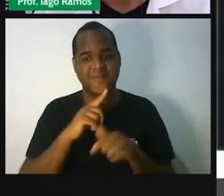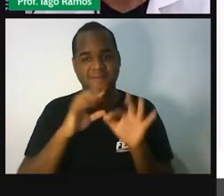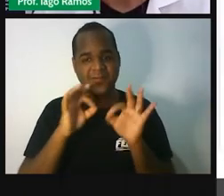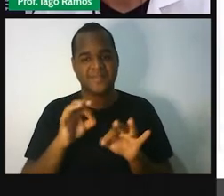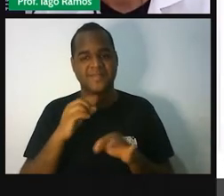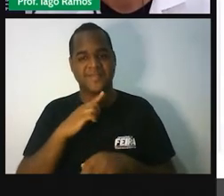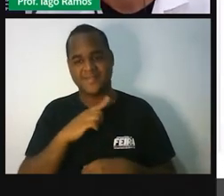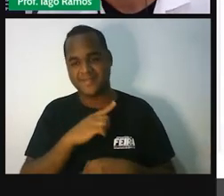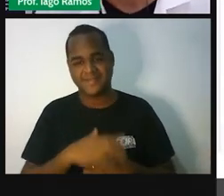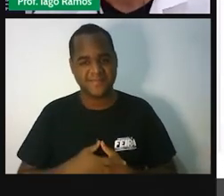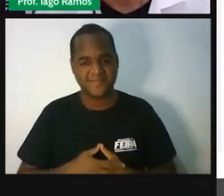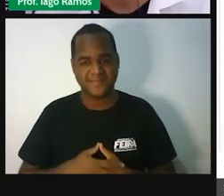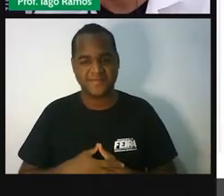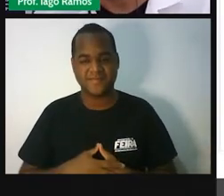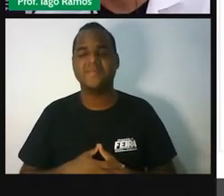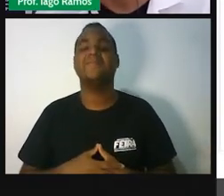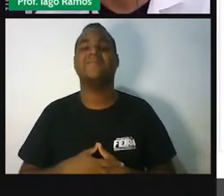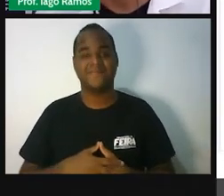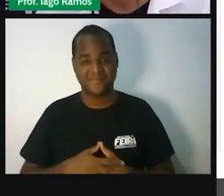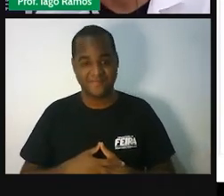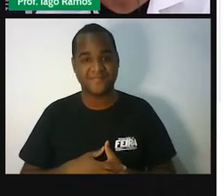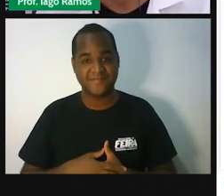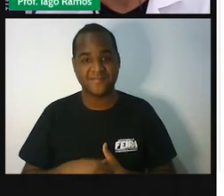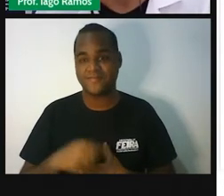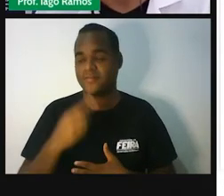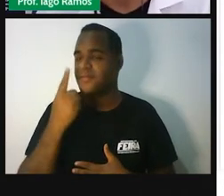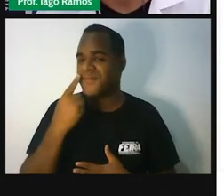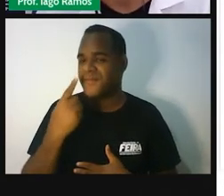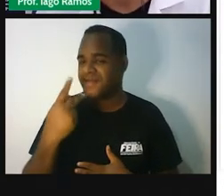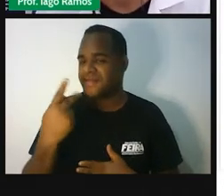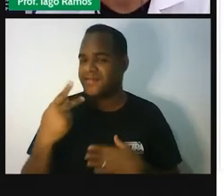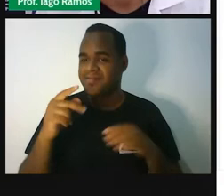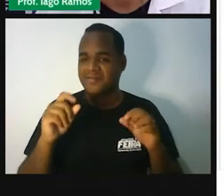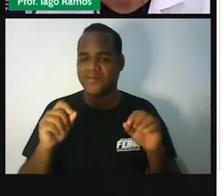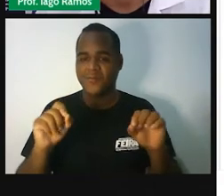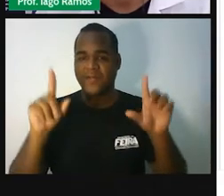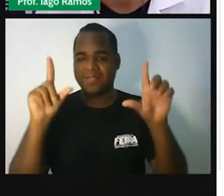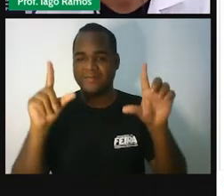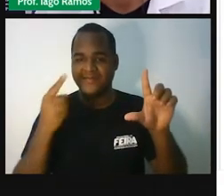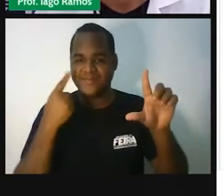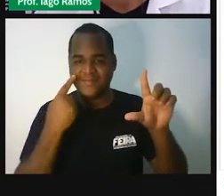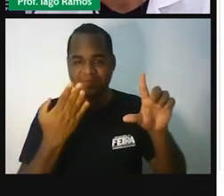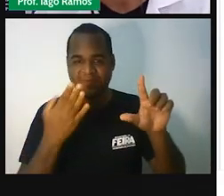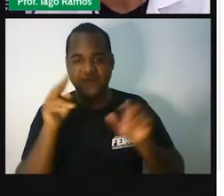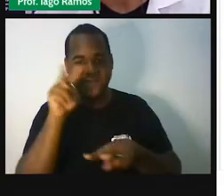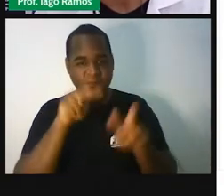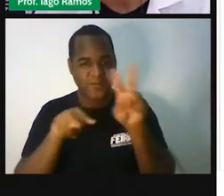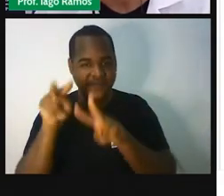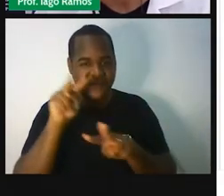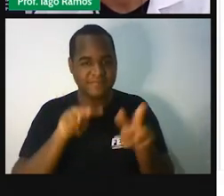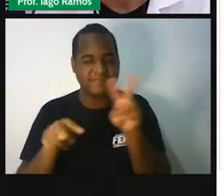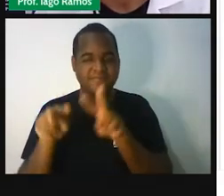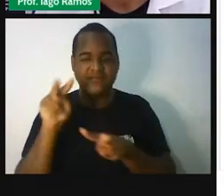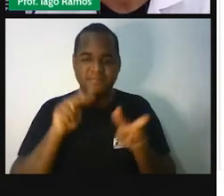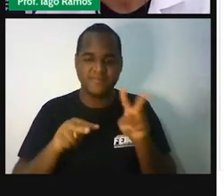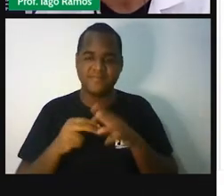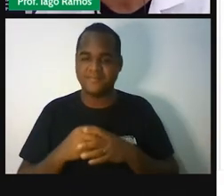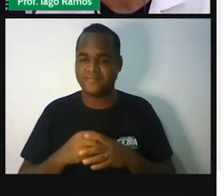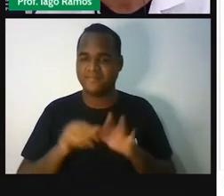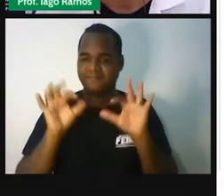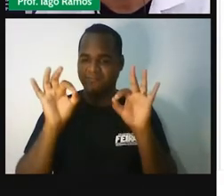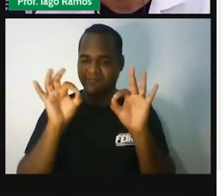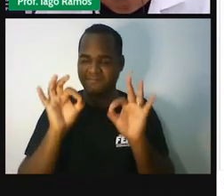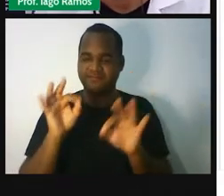Olha só, e aqui está o nosso quadro virtual. Bacana,